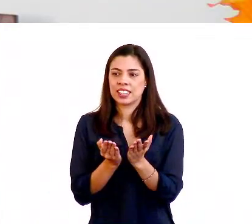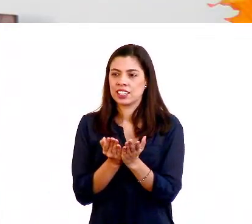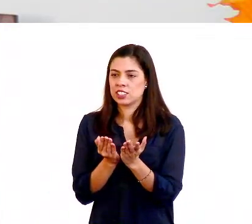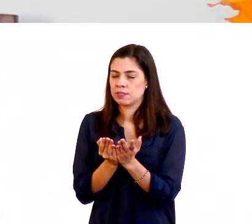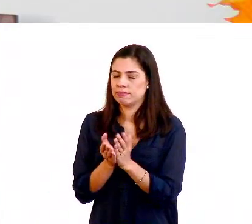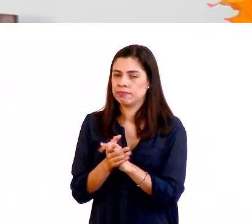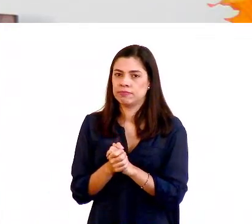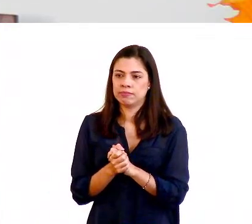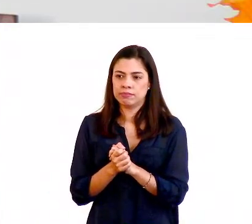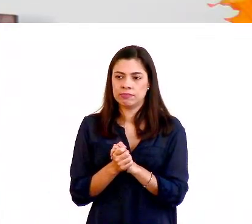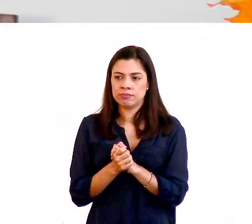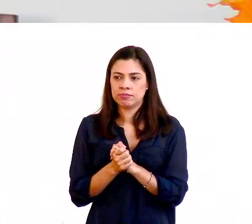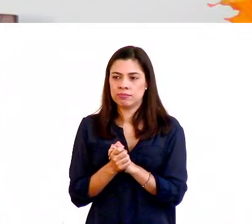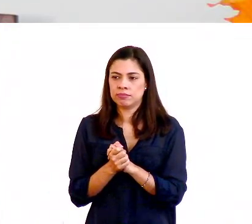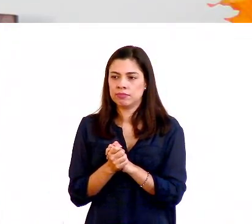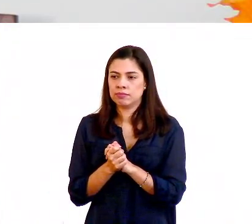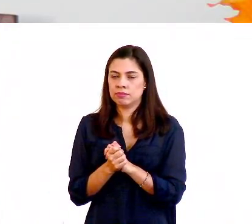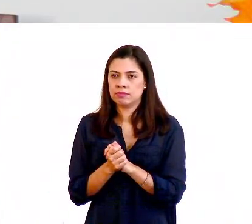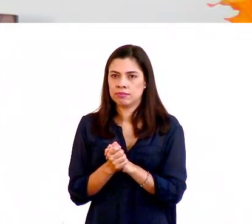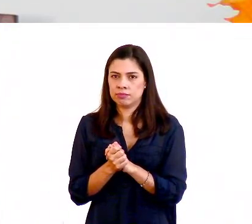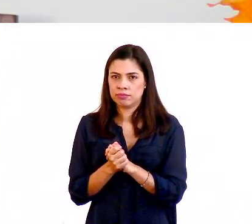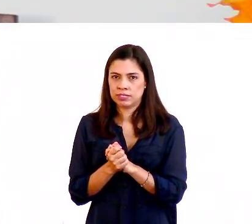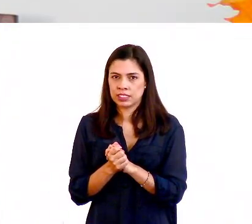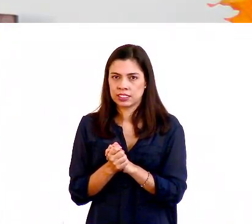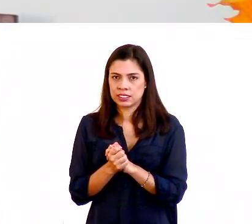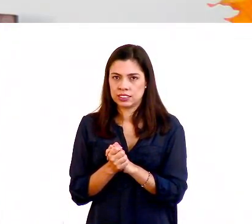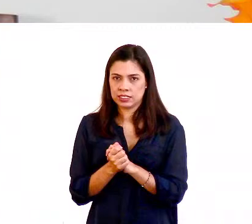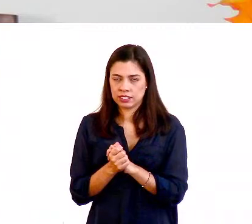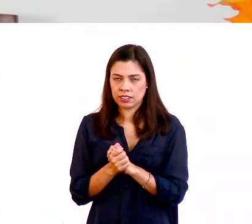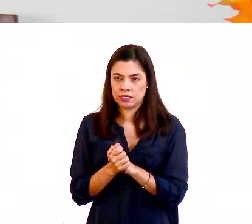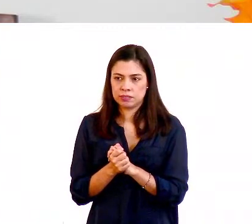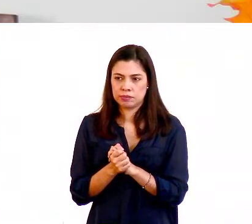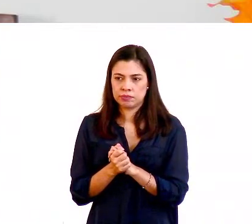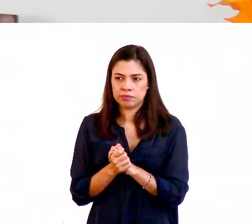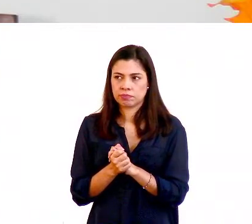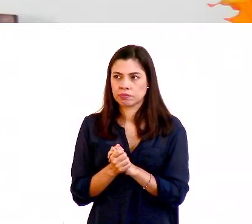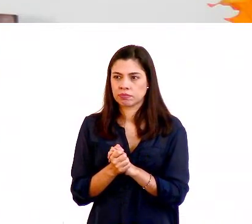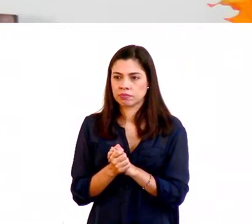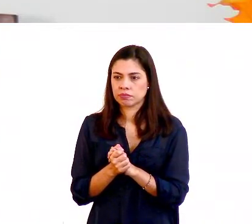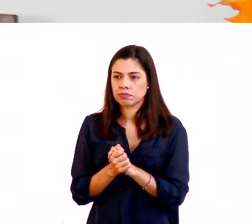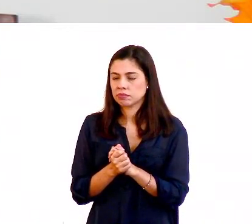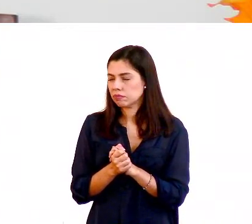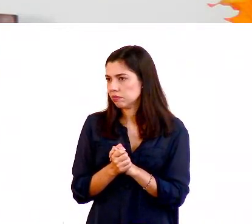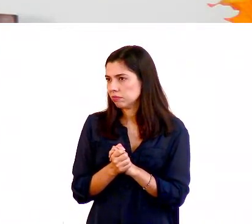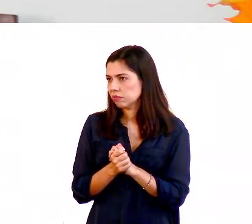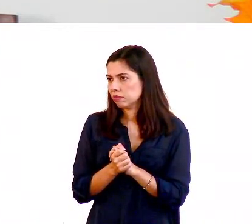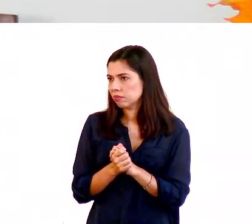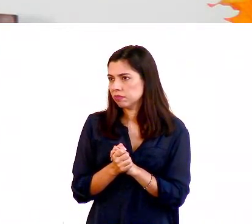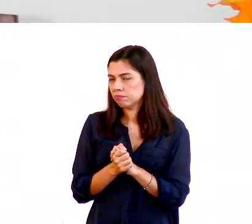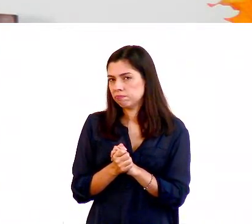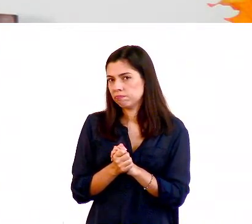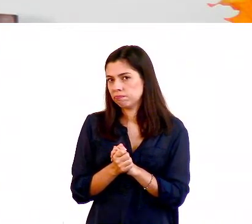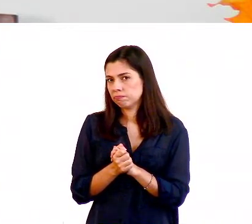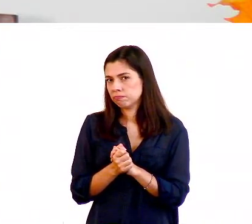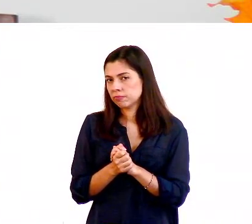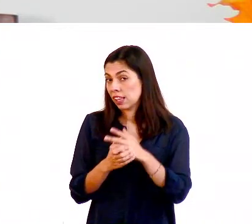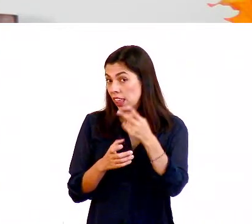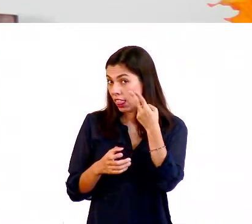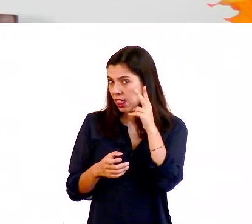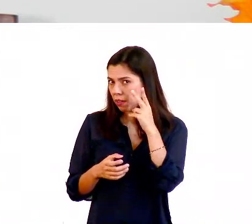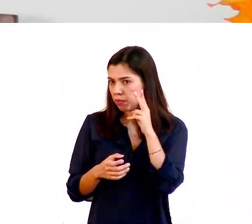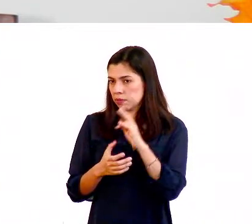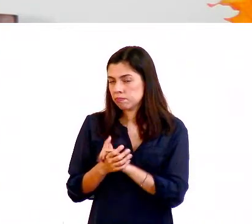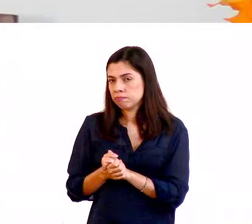imaginaria que os calvinistas dissessem apenas, olha, certeza da salvação,